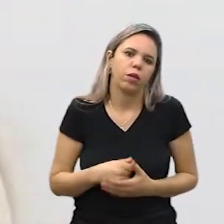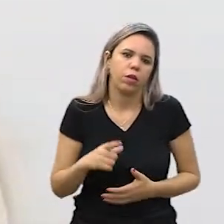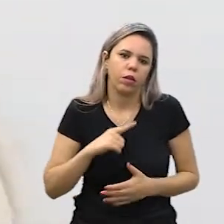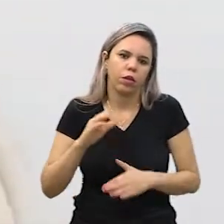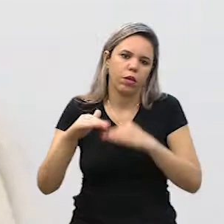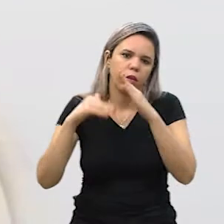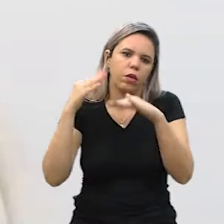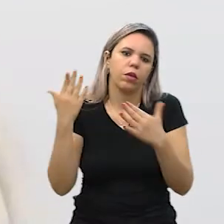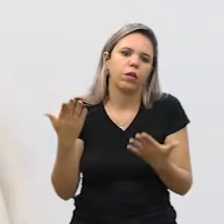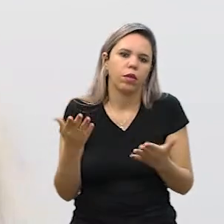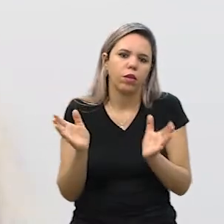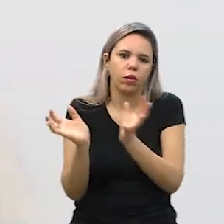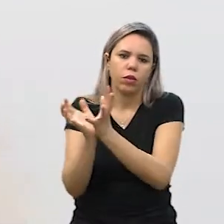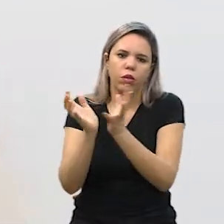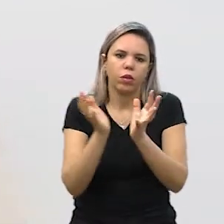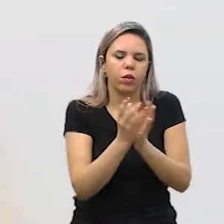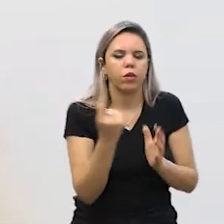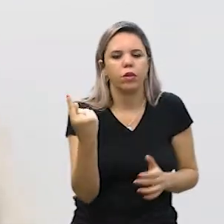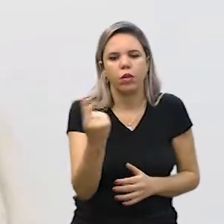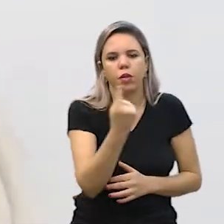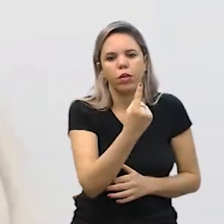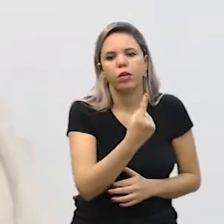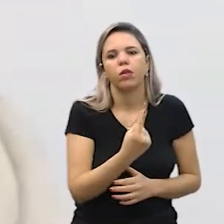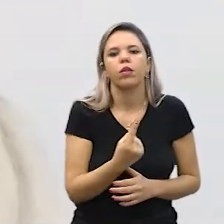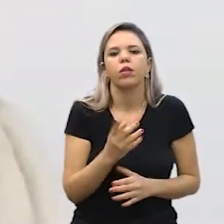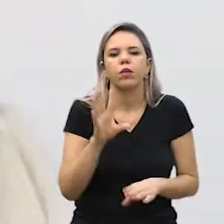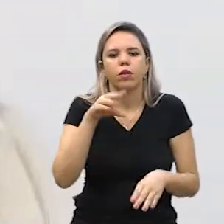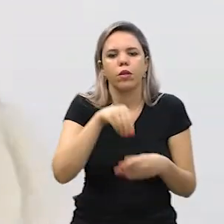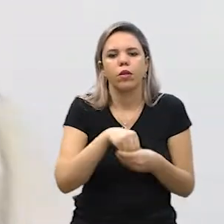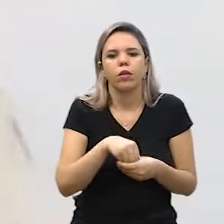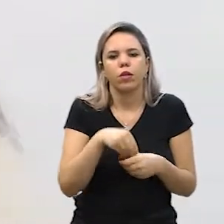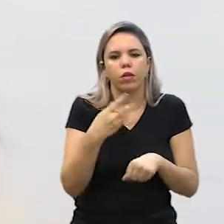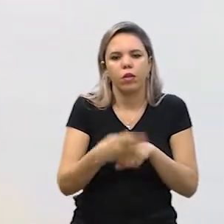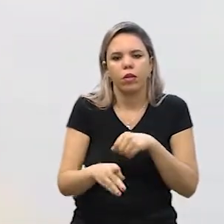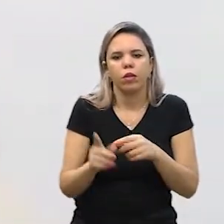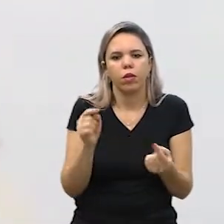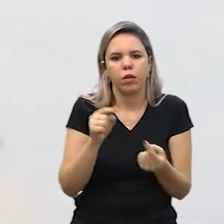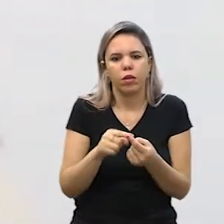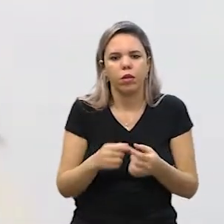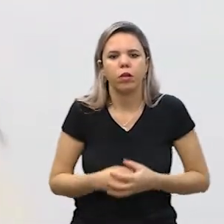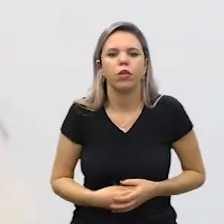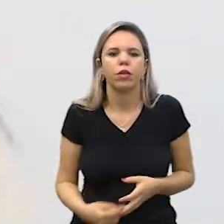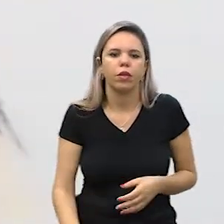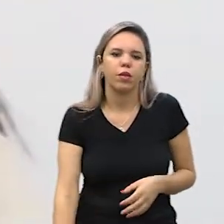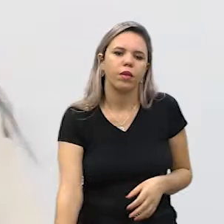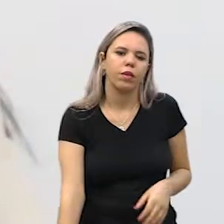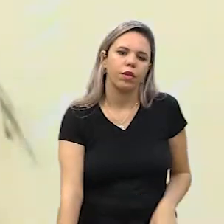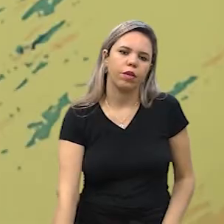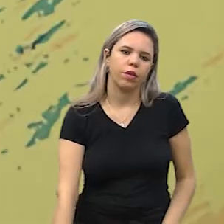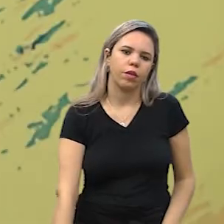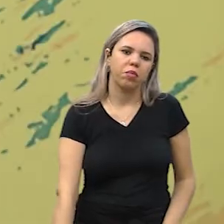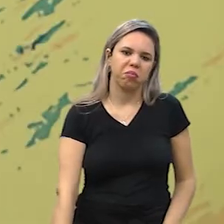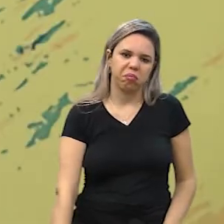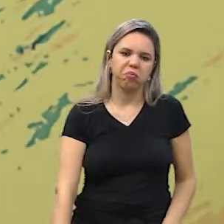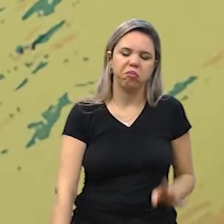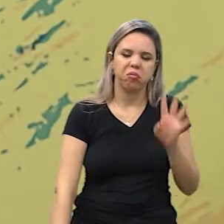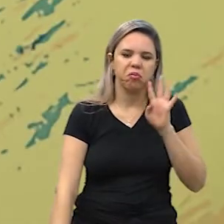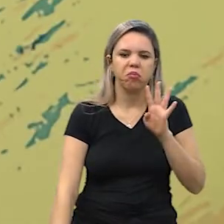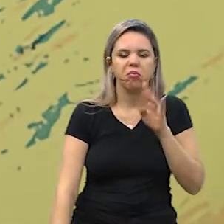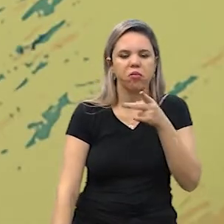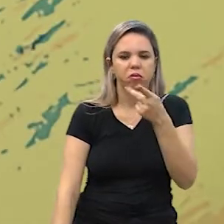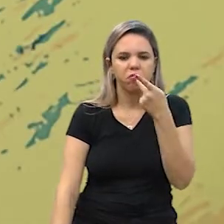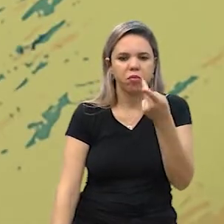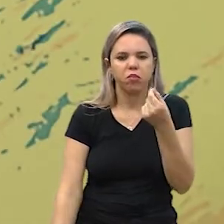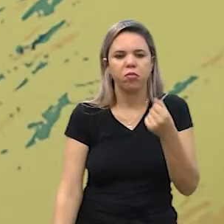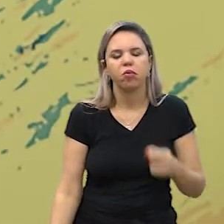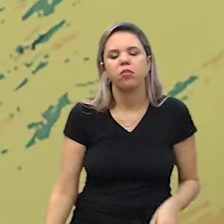um desenvolvimento em grupo individualizado dentro do que para ele faz sentido. Perfeito. Você citou aí,